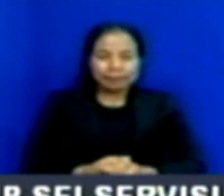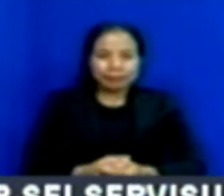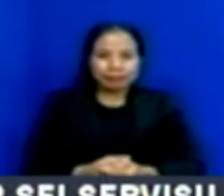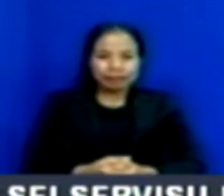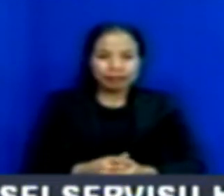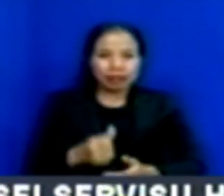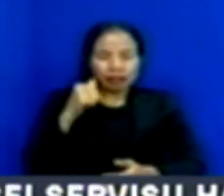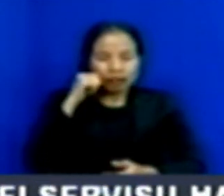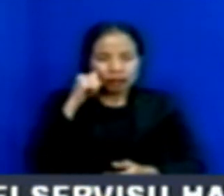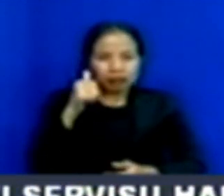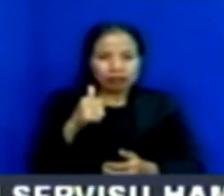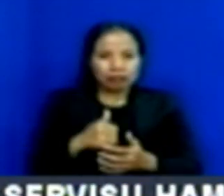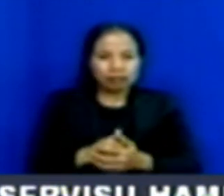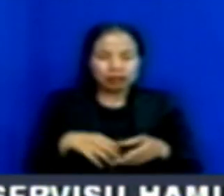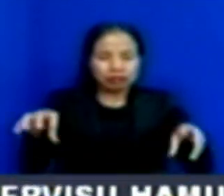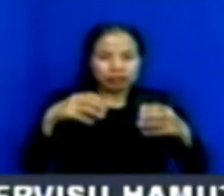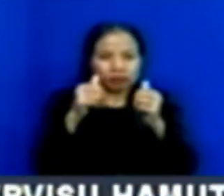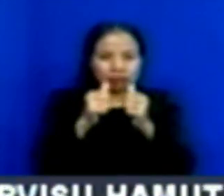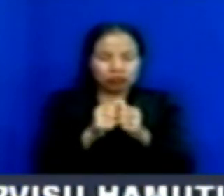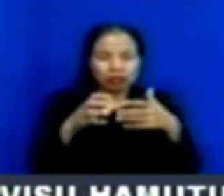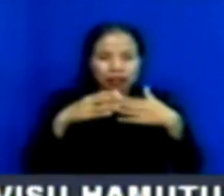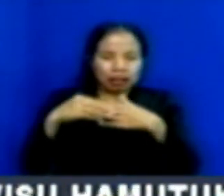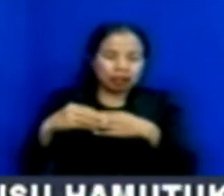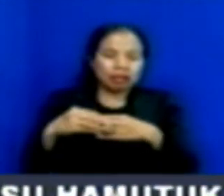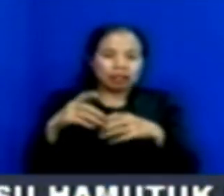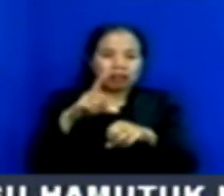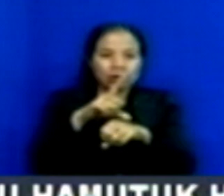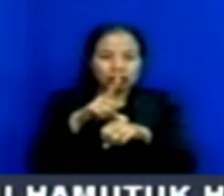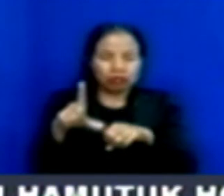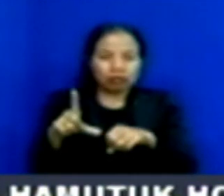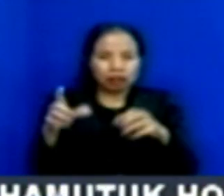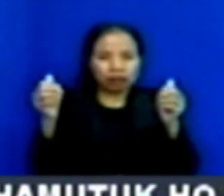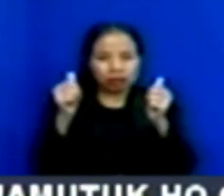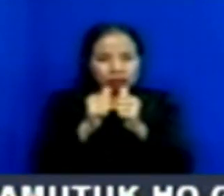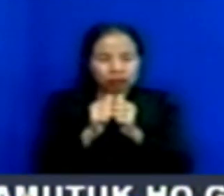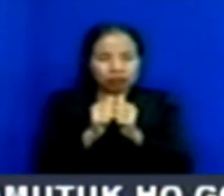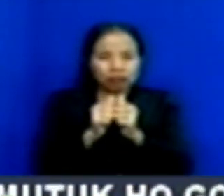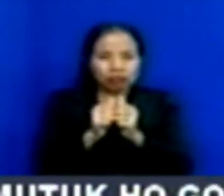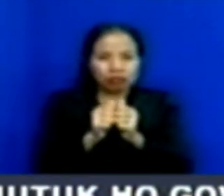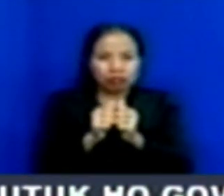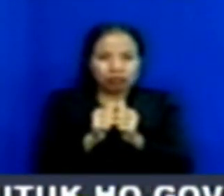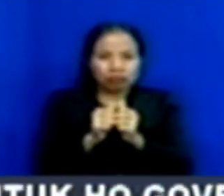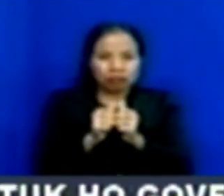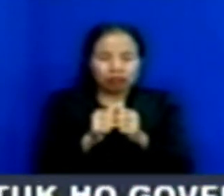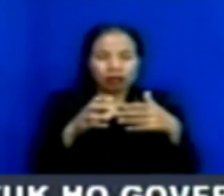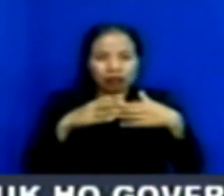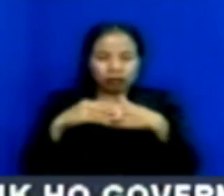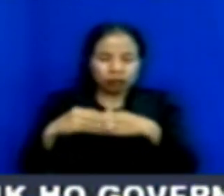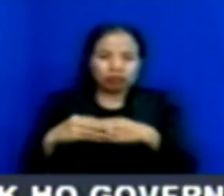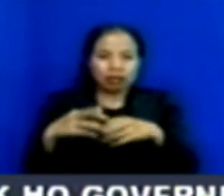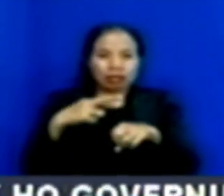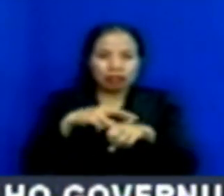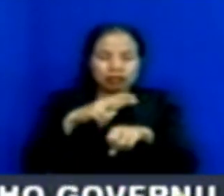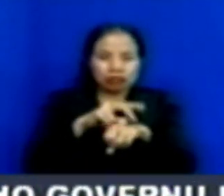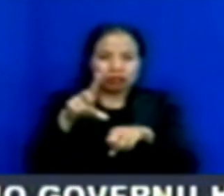Ato coopera. Boa tornada local. Boa tornada regional.